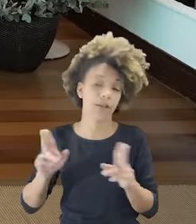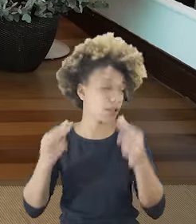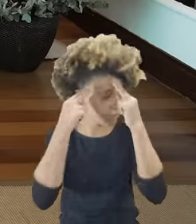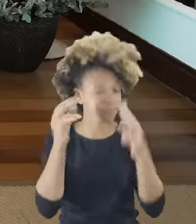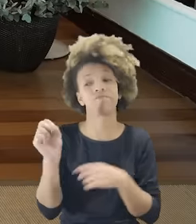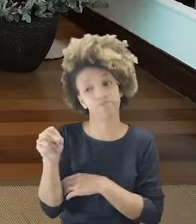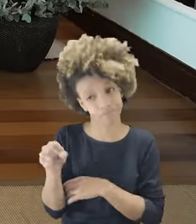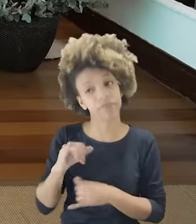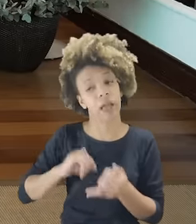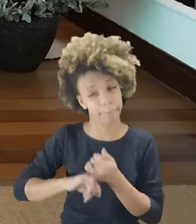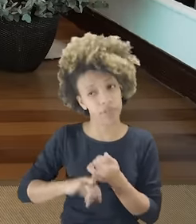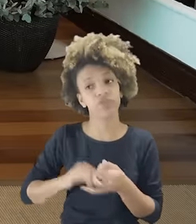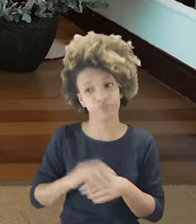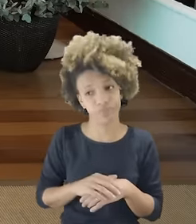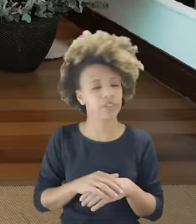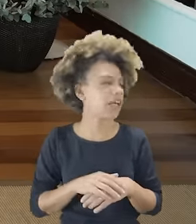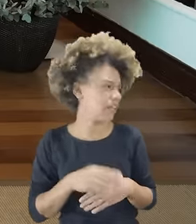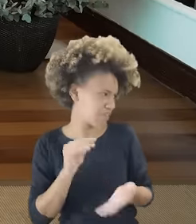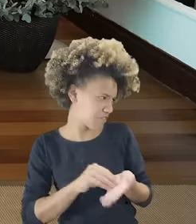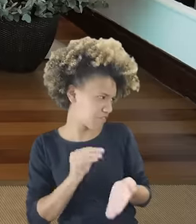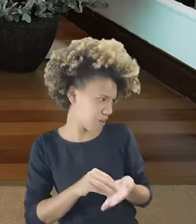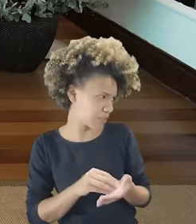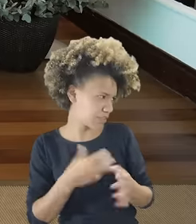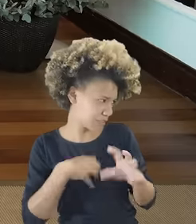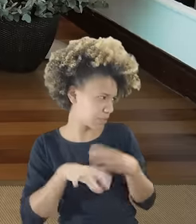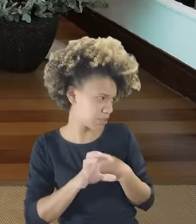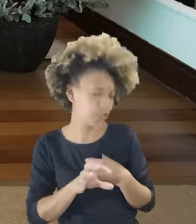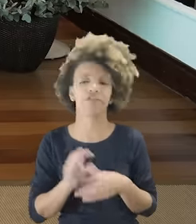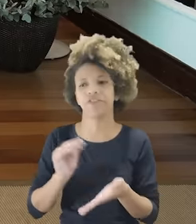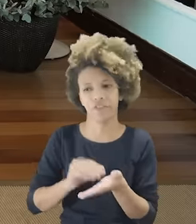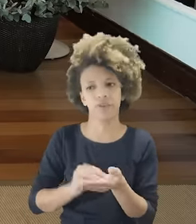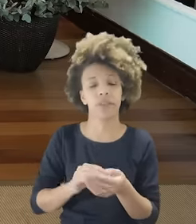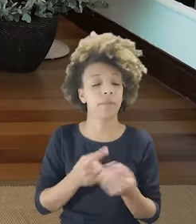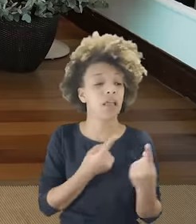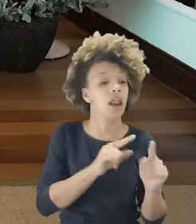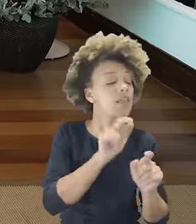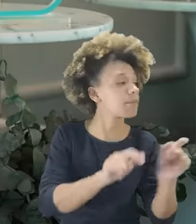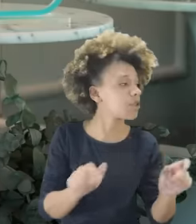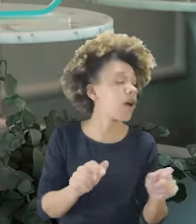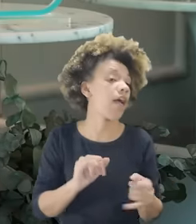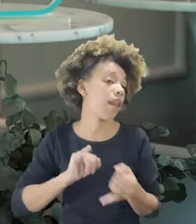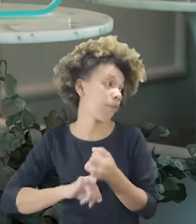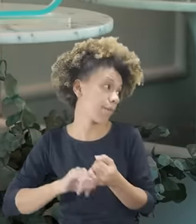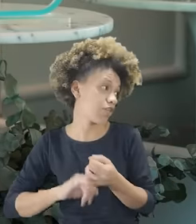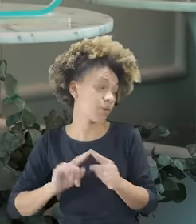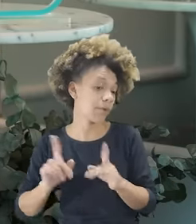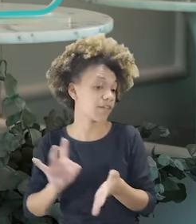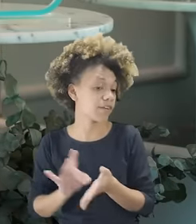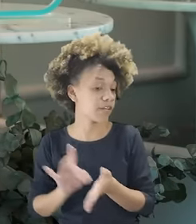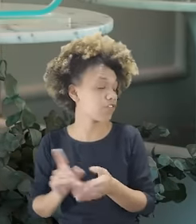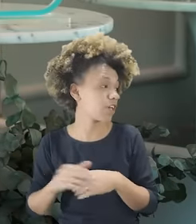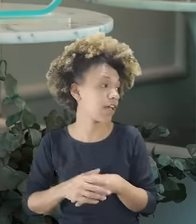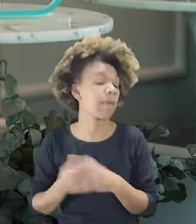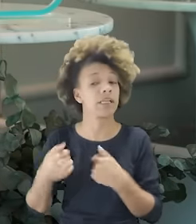então às vezes as pessoas colocar no lugar falta empatia de você falar você ataca a pessoa fala ela é uma amante mas na verdade